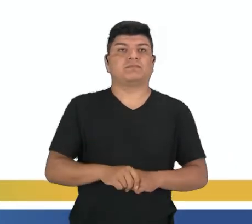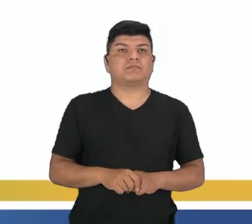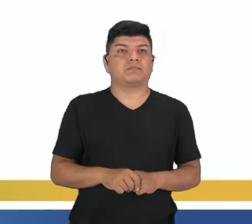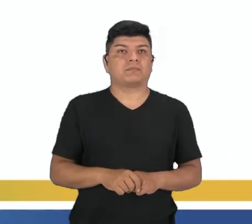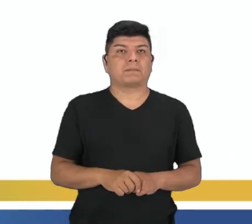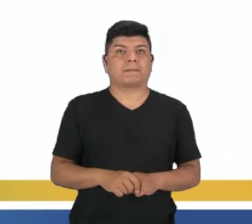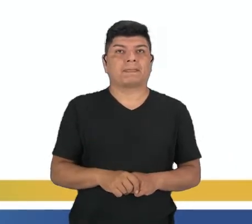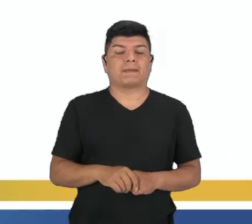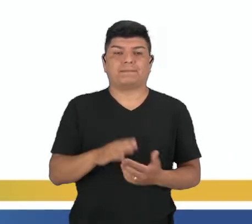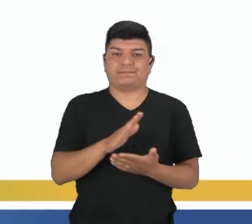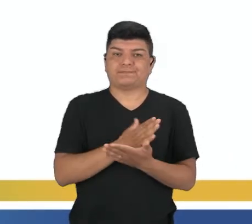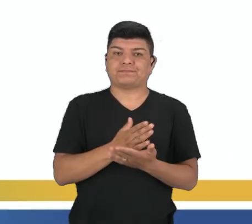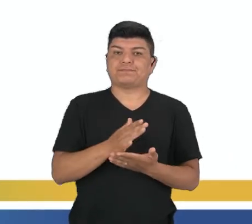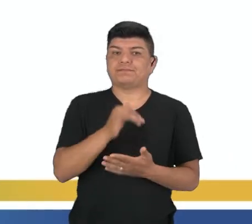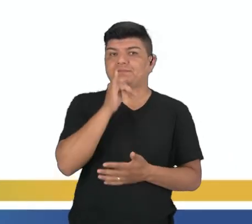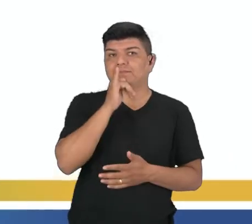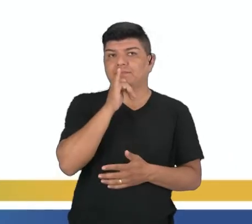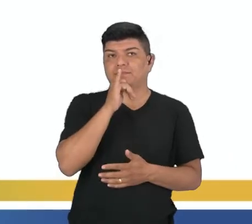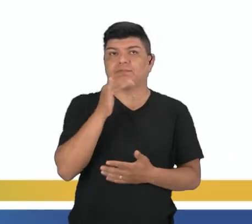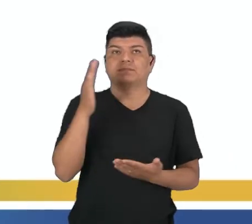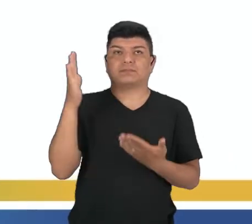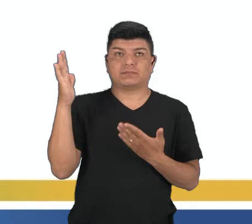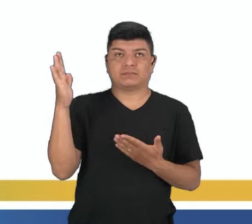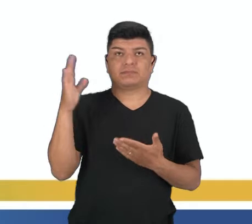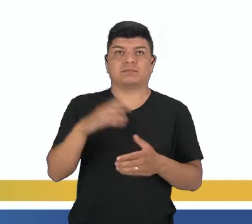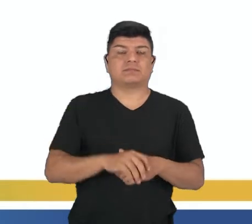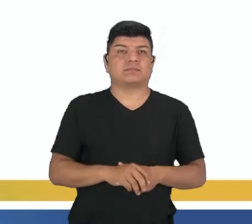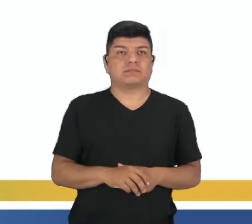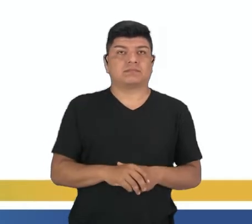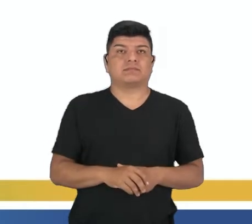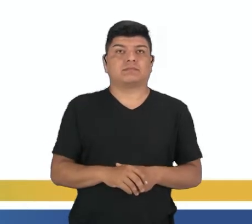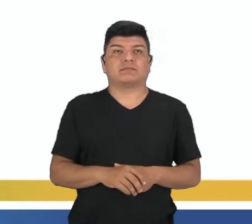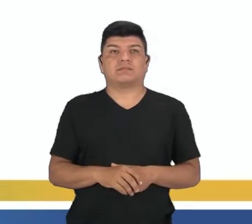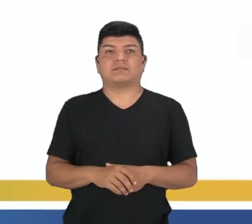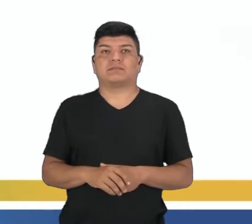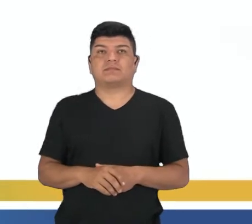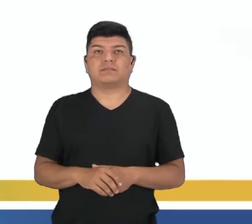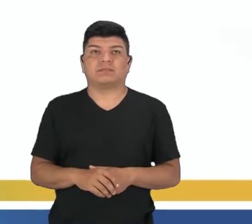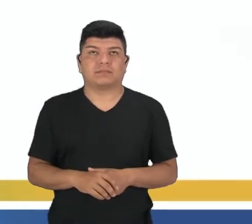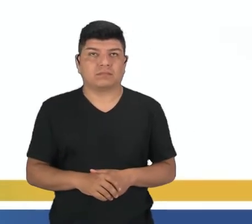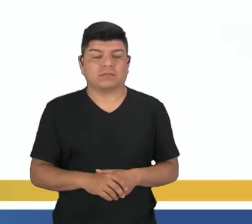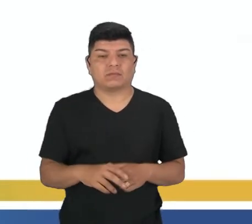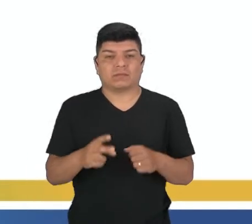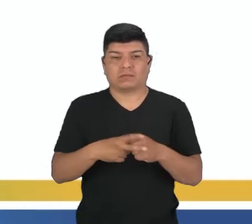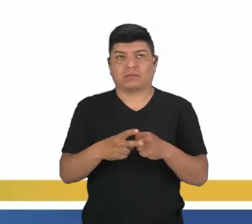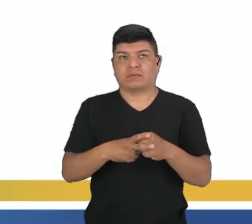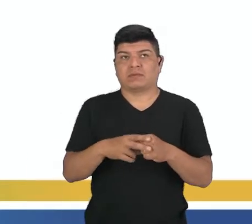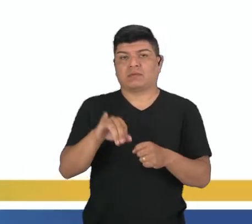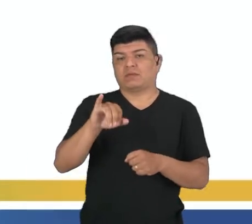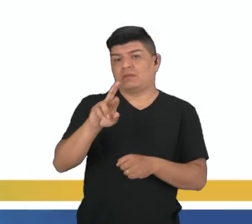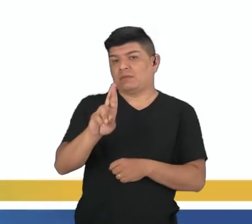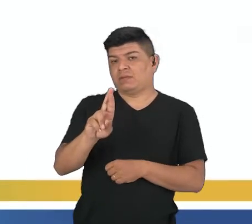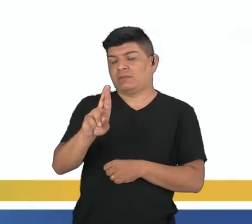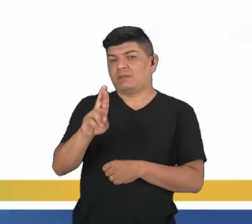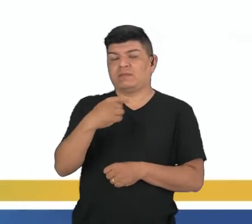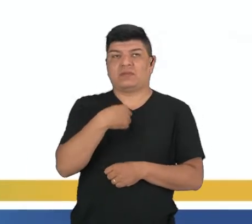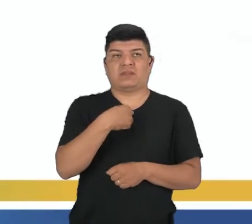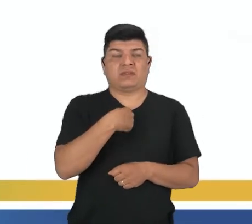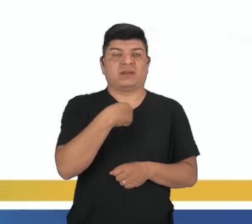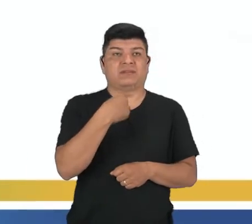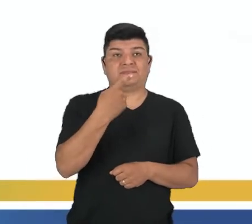Então vamos ver alguns exemplos aqui. Voy a ver uma película, né? Ou seja, o verbo ir, eu, né? Eu